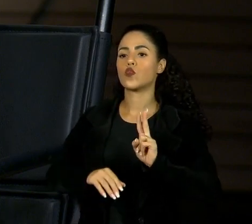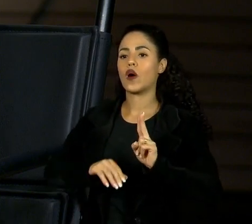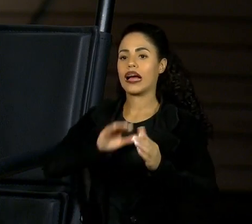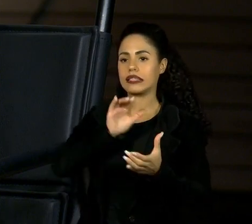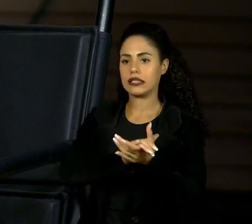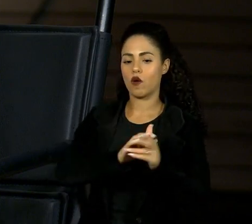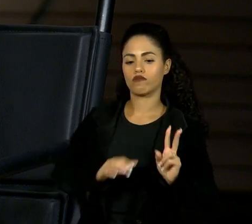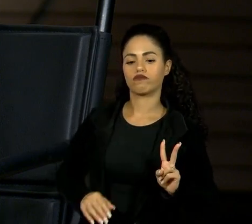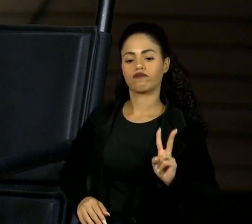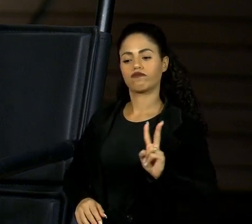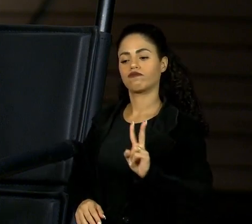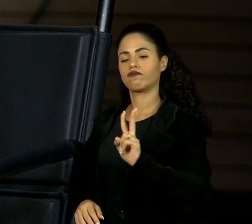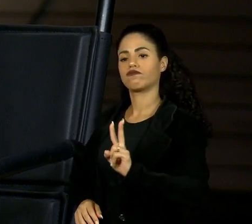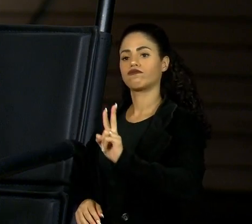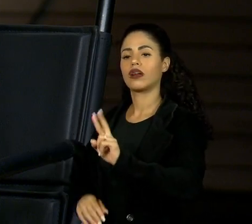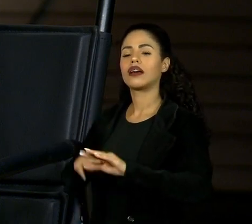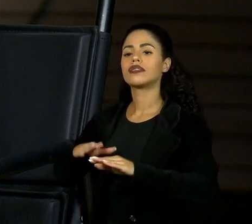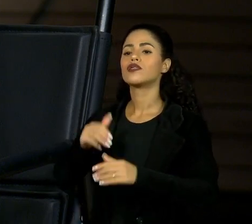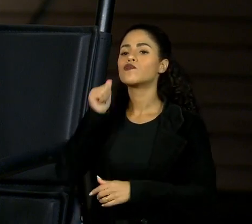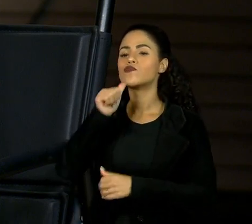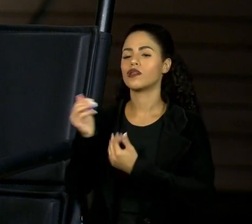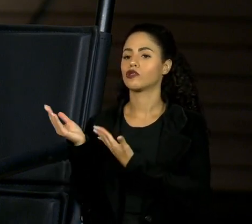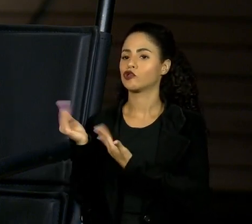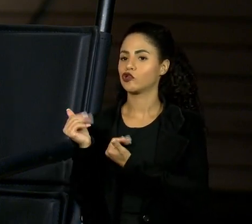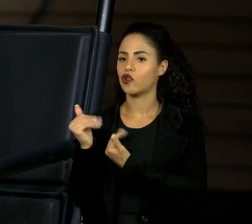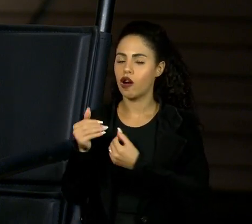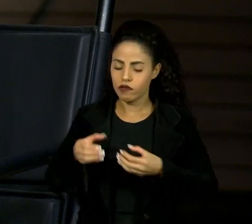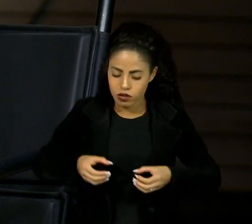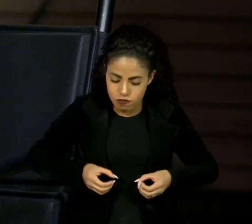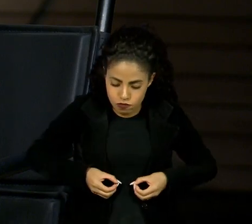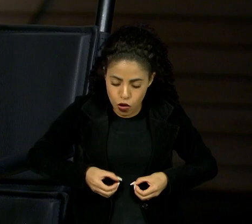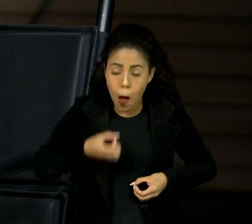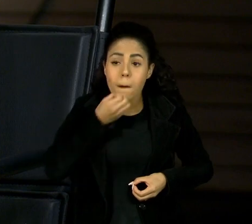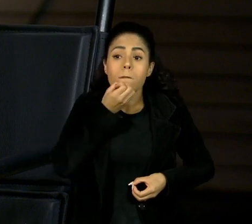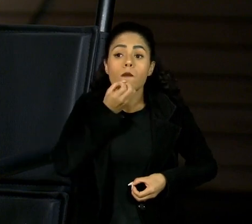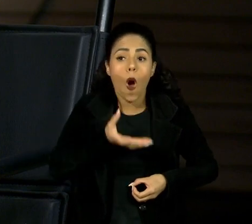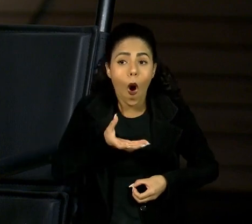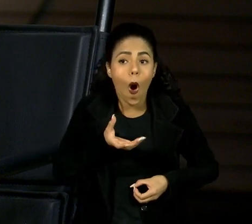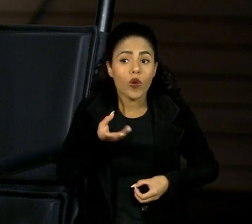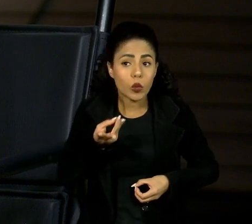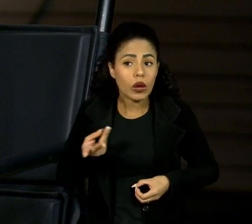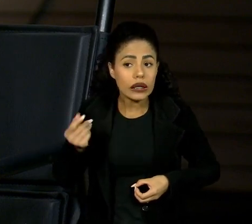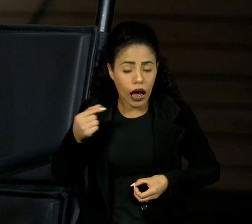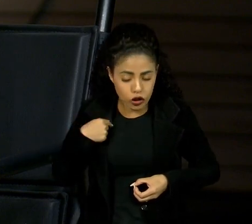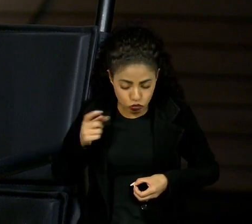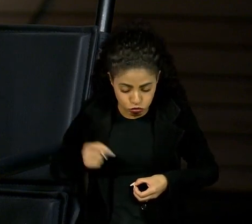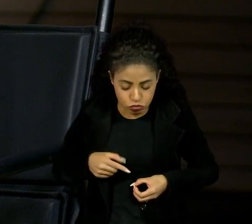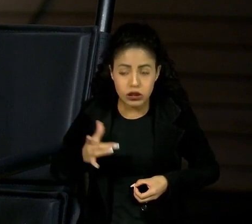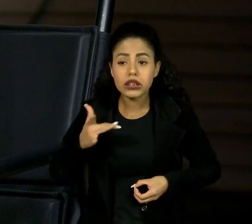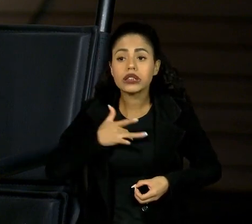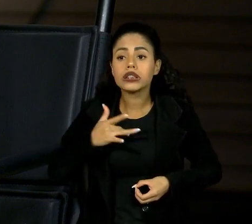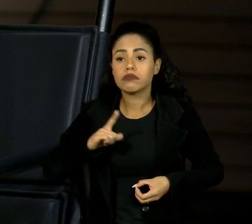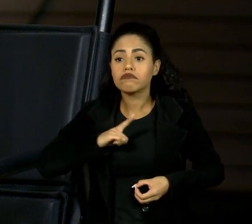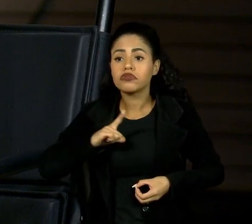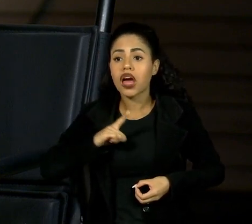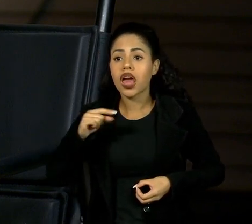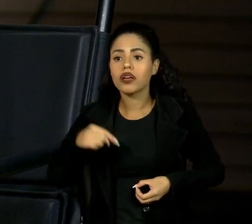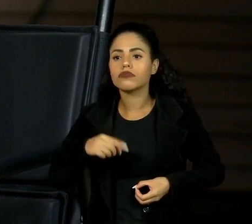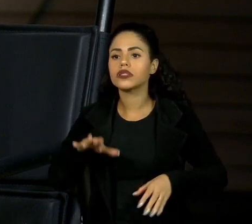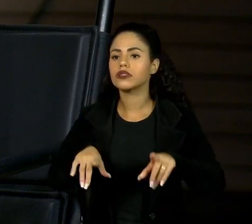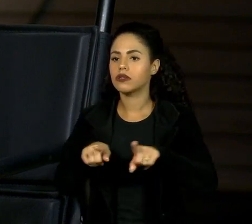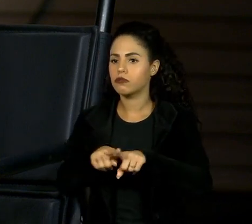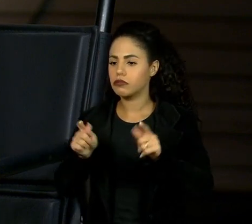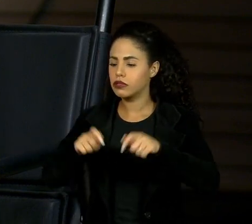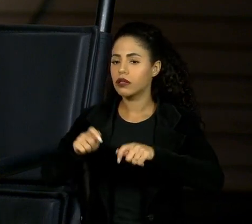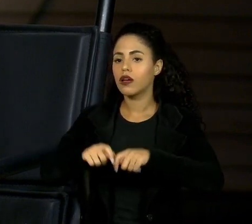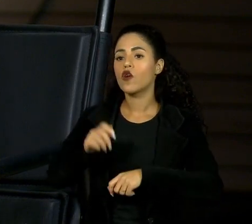pode, se a mulher for jovem, tiver uma reserva ovariana boa, sem endometriose, né, o fator mais ligado ao homem, ela